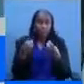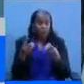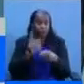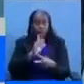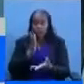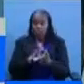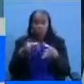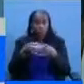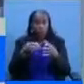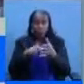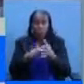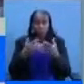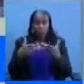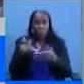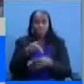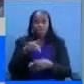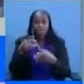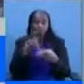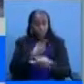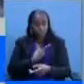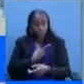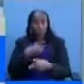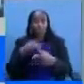técnica e uma seleção que também seja uma seleção forte,